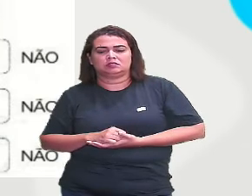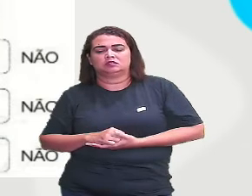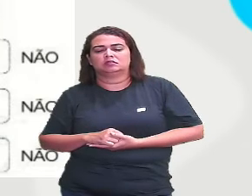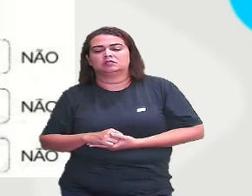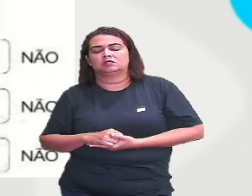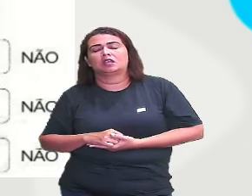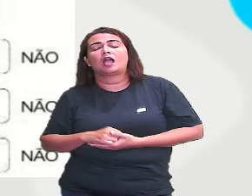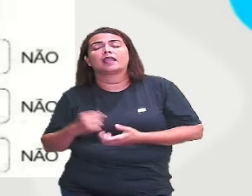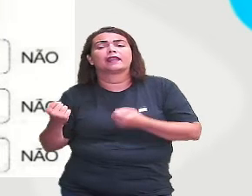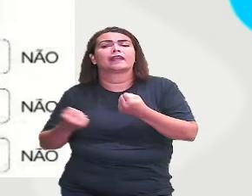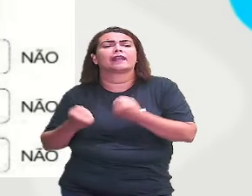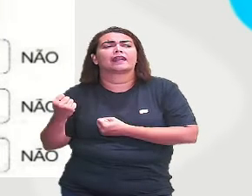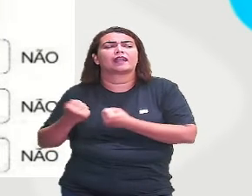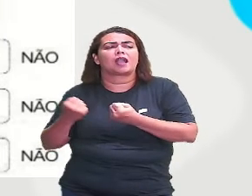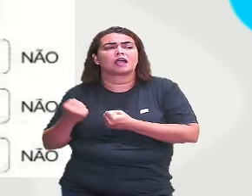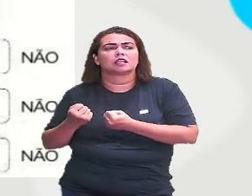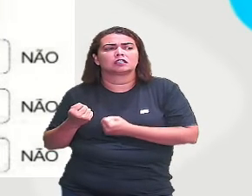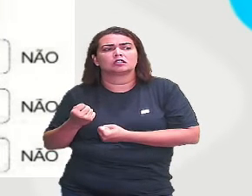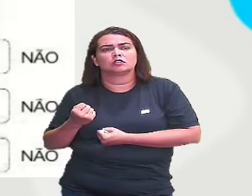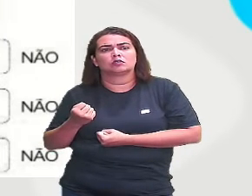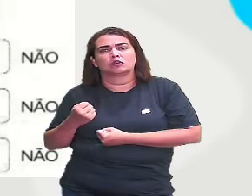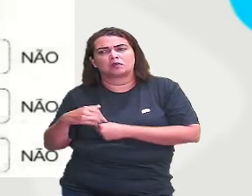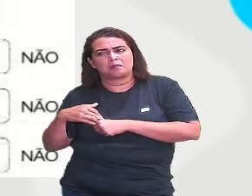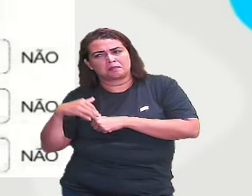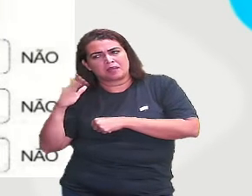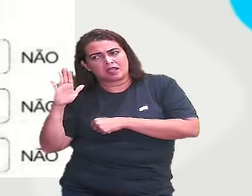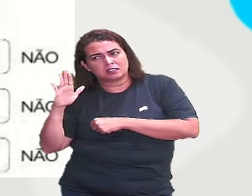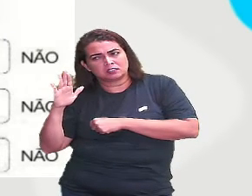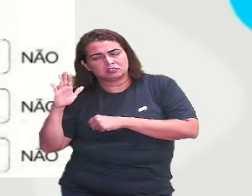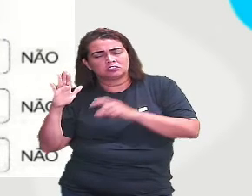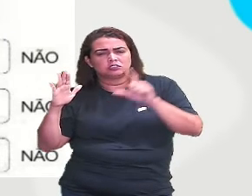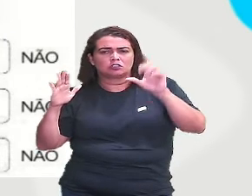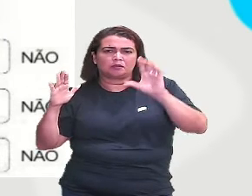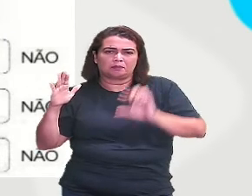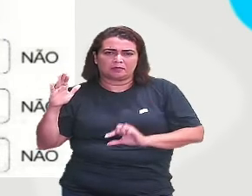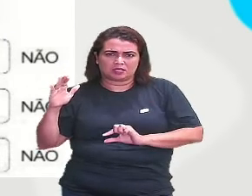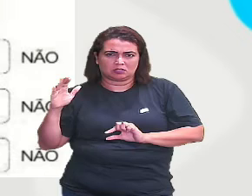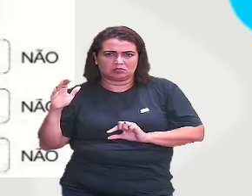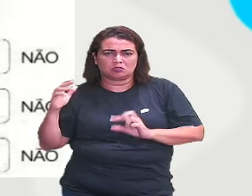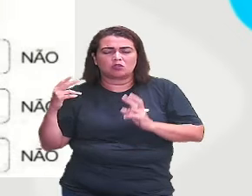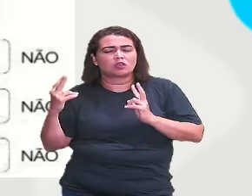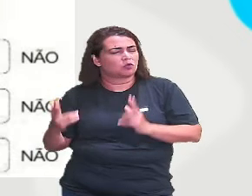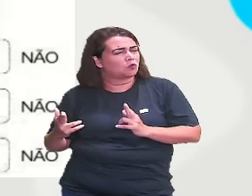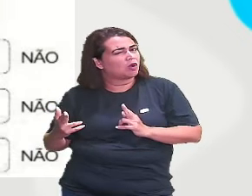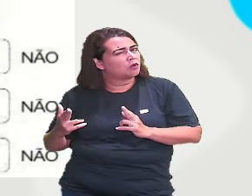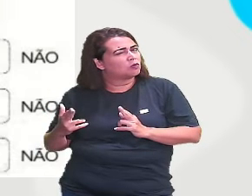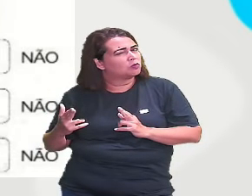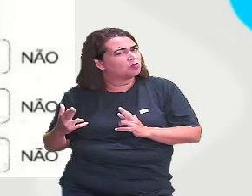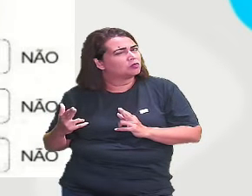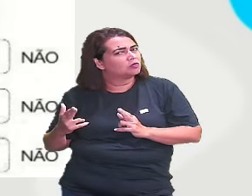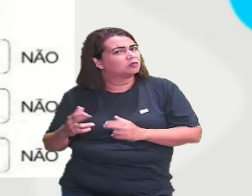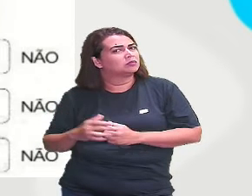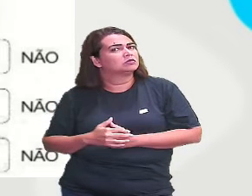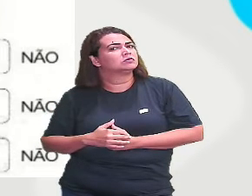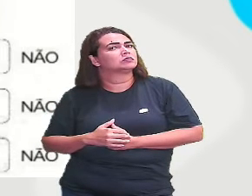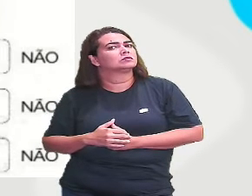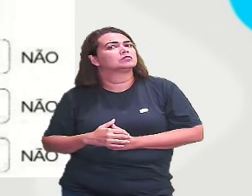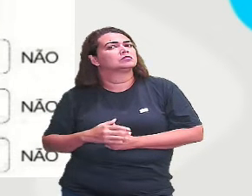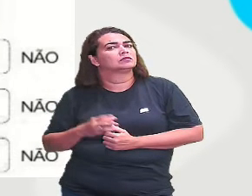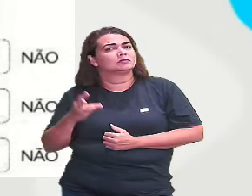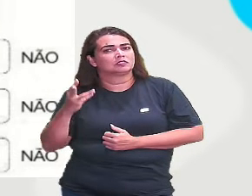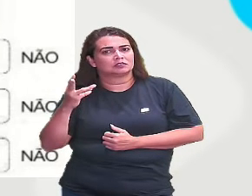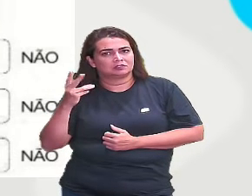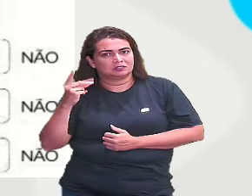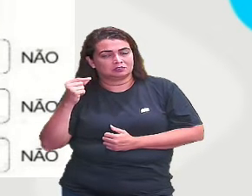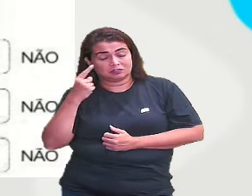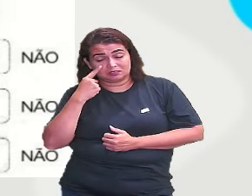acha que carrinho tem mais, tem menos ou tem a mesma quantidade? Vamos contar o carrinho